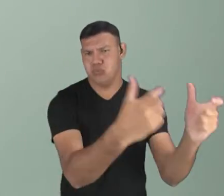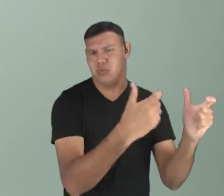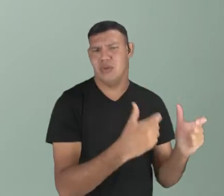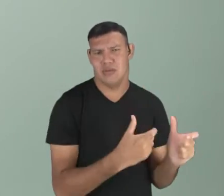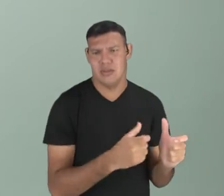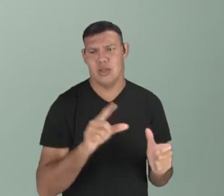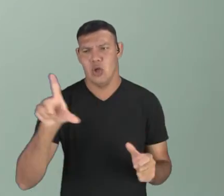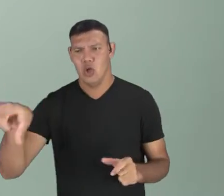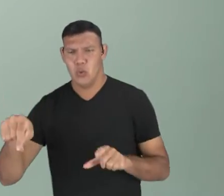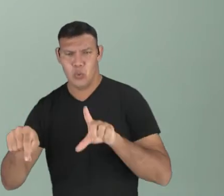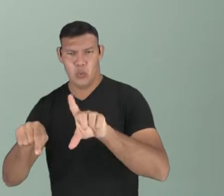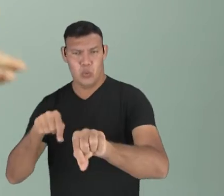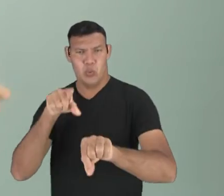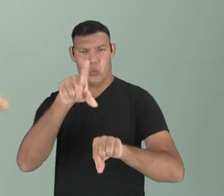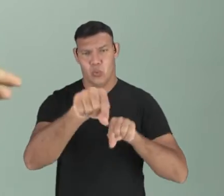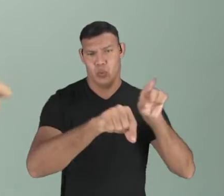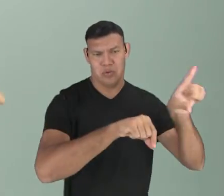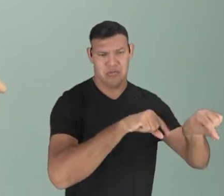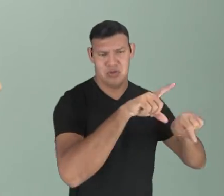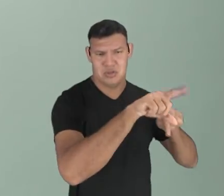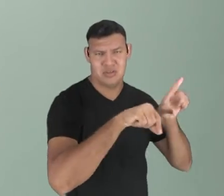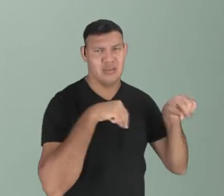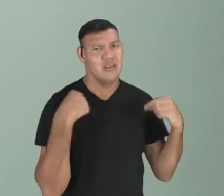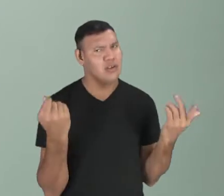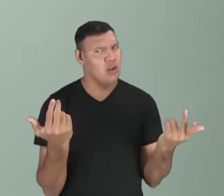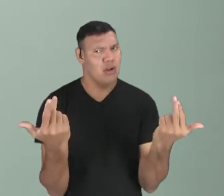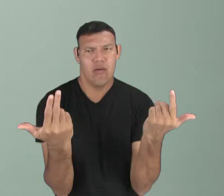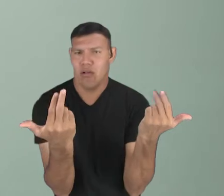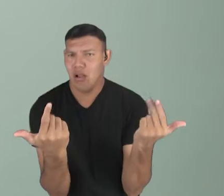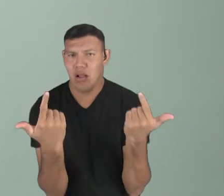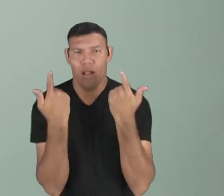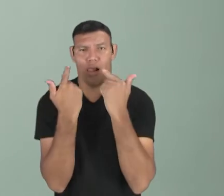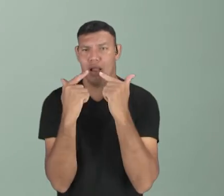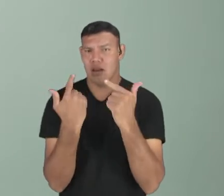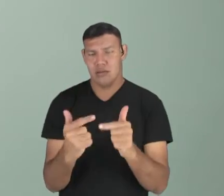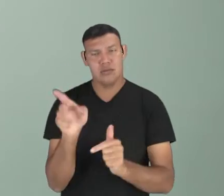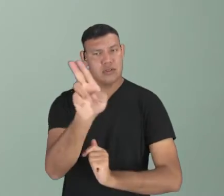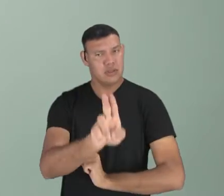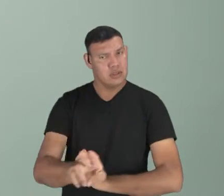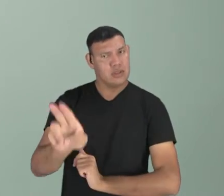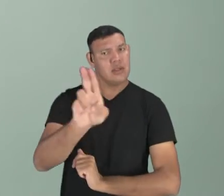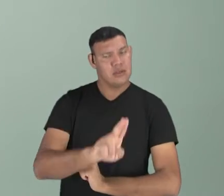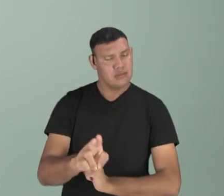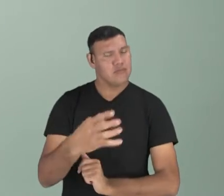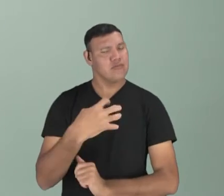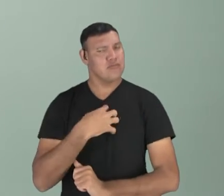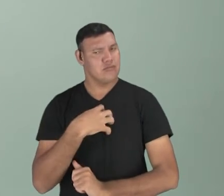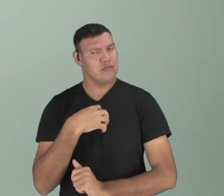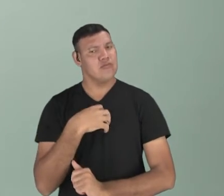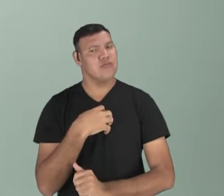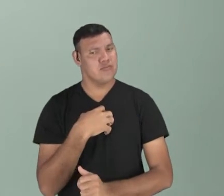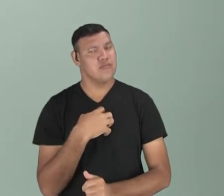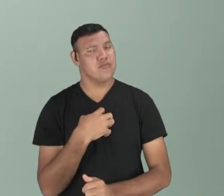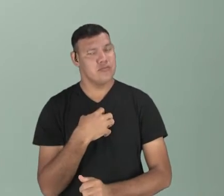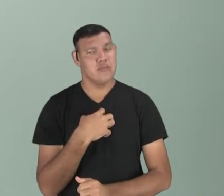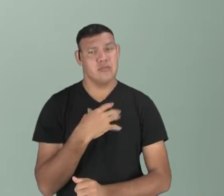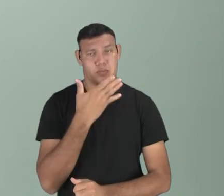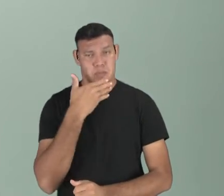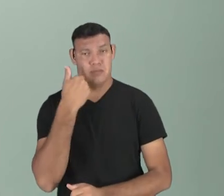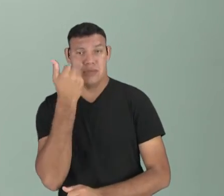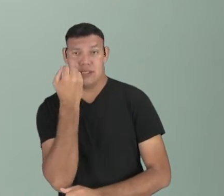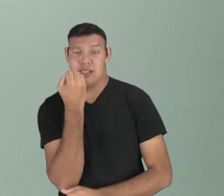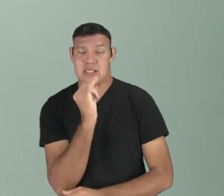para aquele momento. Assim é o código. Eu tenho que utilizar da melhor forma com a intenção que eu